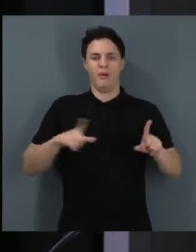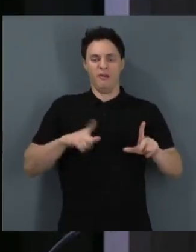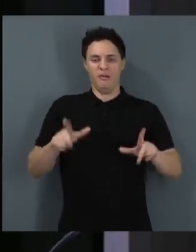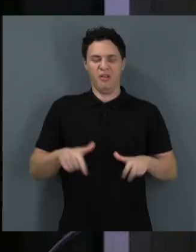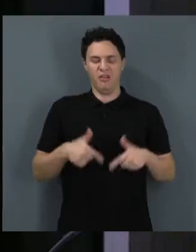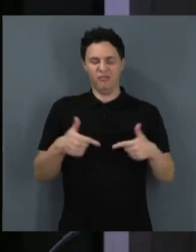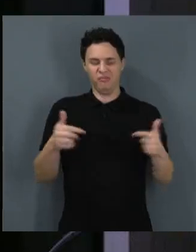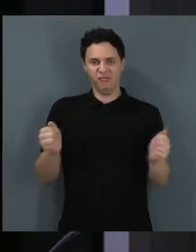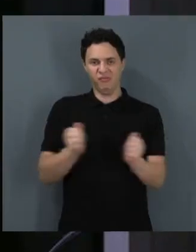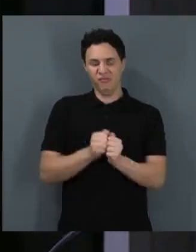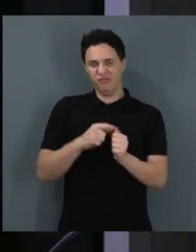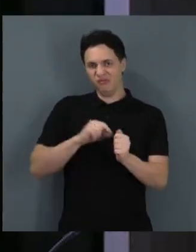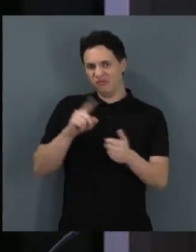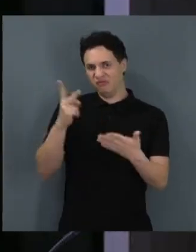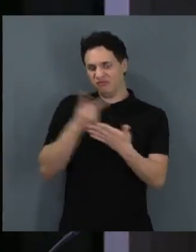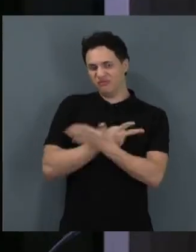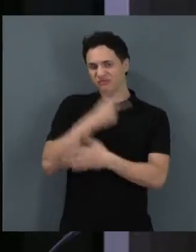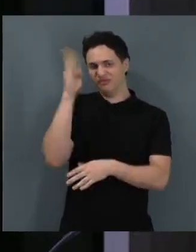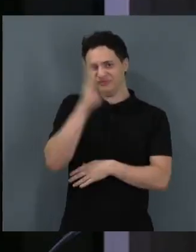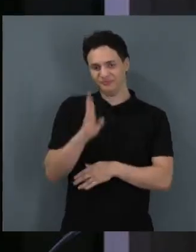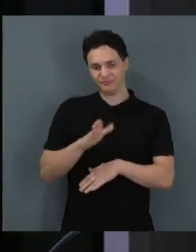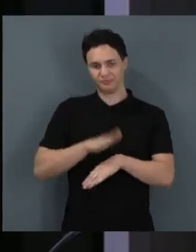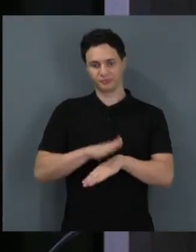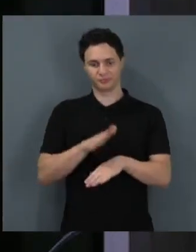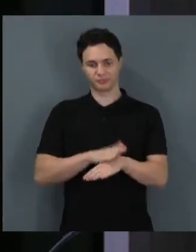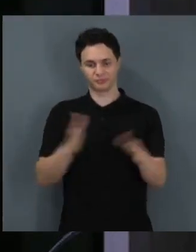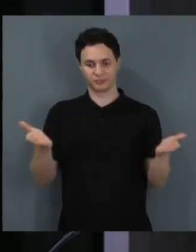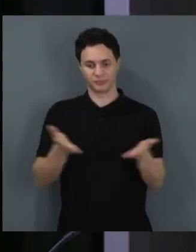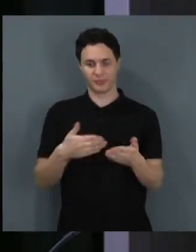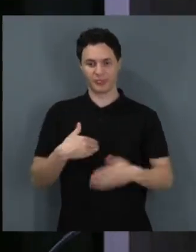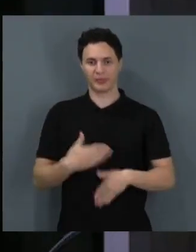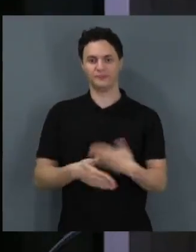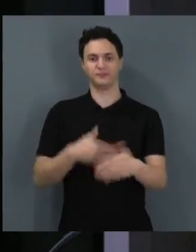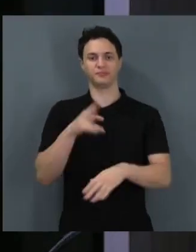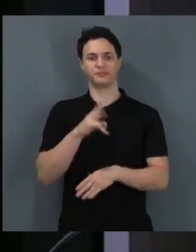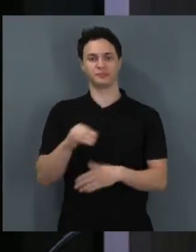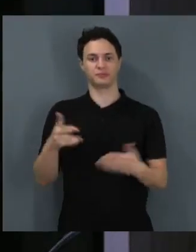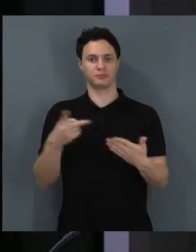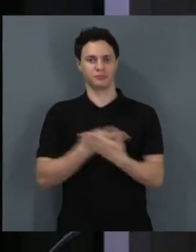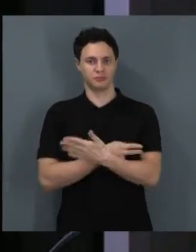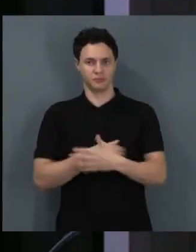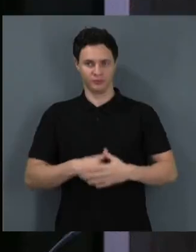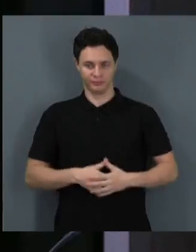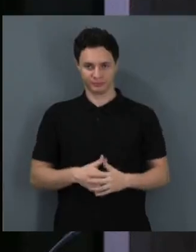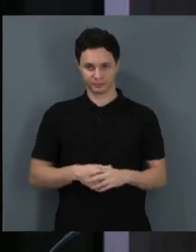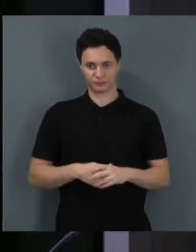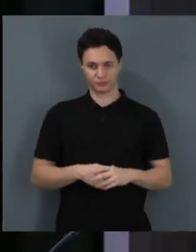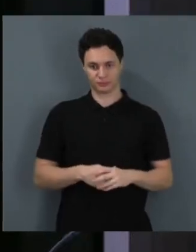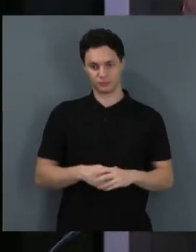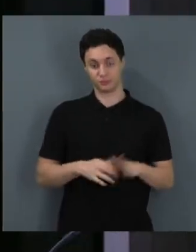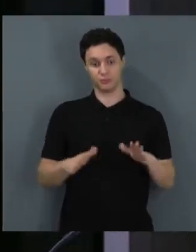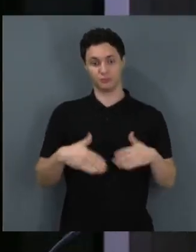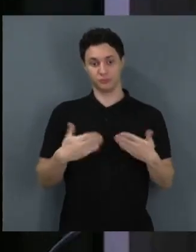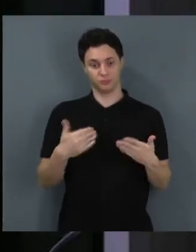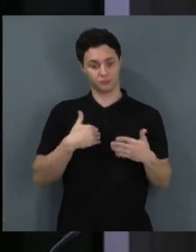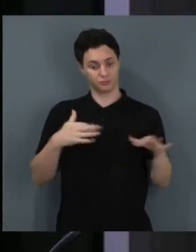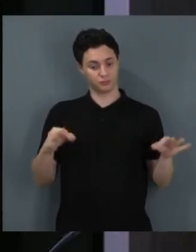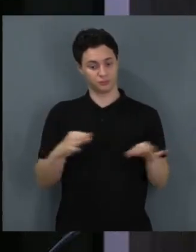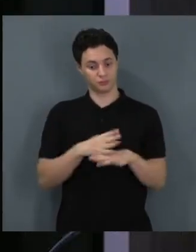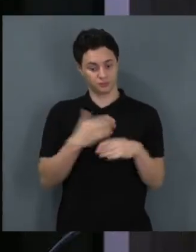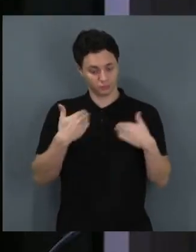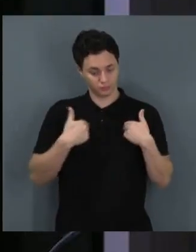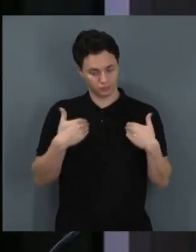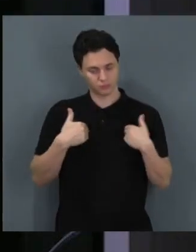que ocorre no Brasil nesse momento e o rumo que nós estamos tomando. Eu, de pronto,